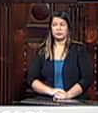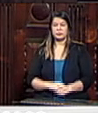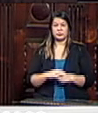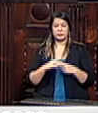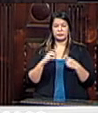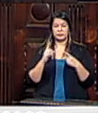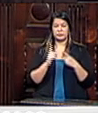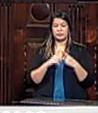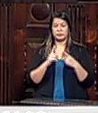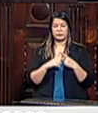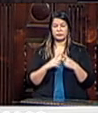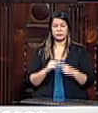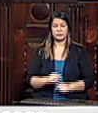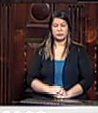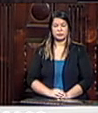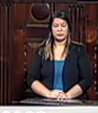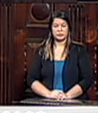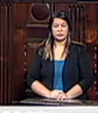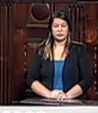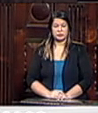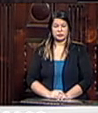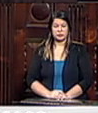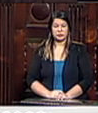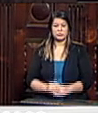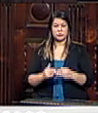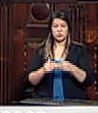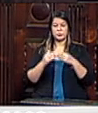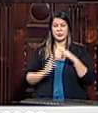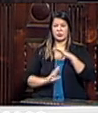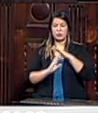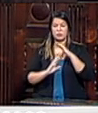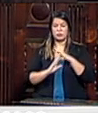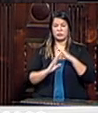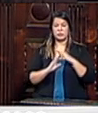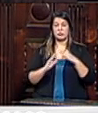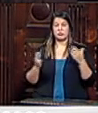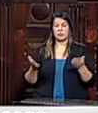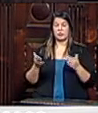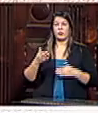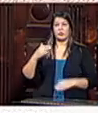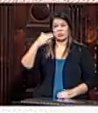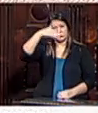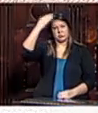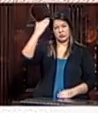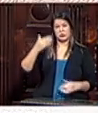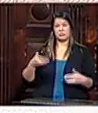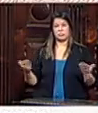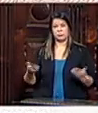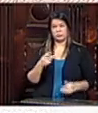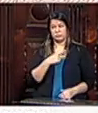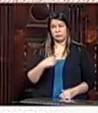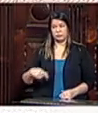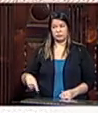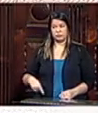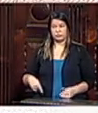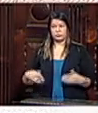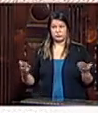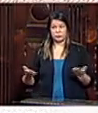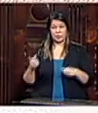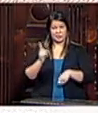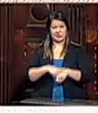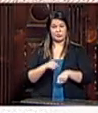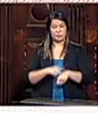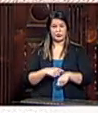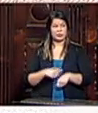nosso estado... Questão de hora. Só pedir a suspensão da sessão, perdão, Michel Temer faz o anúncio agora, nesse